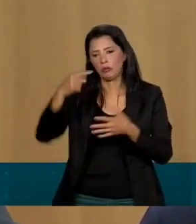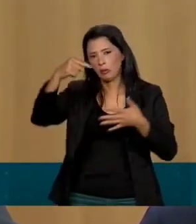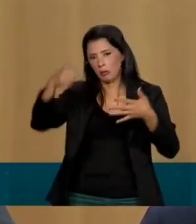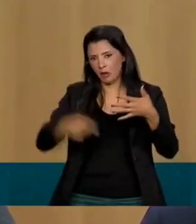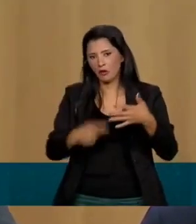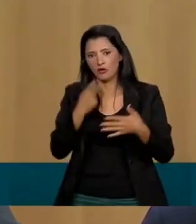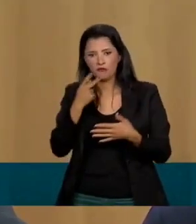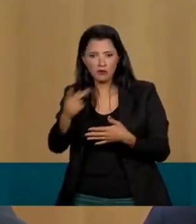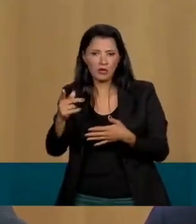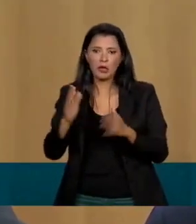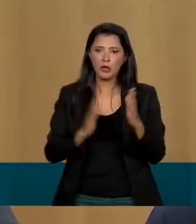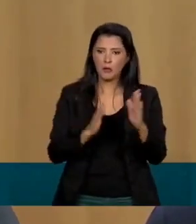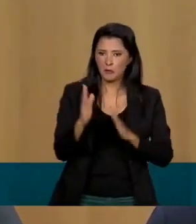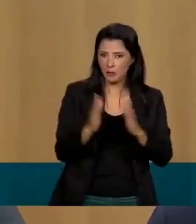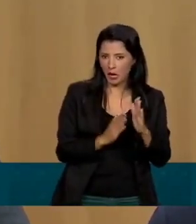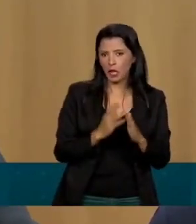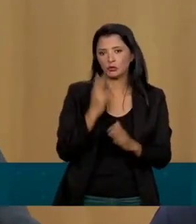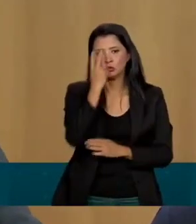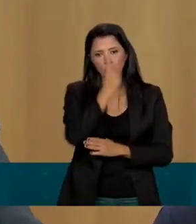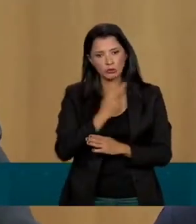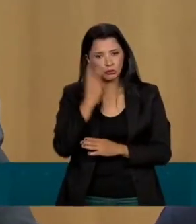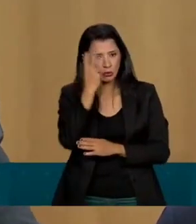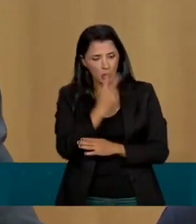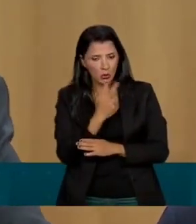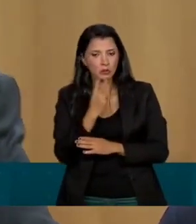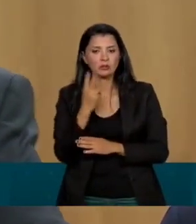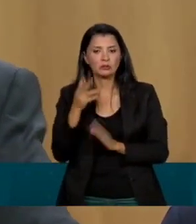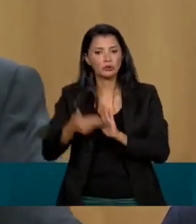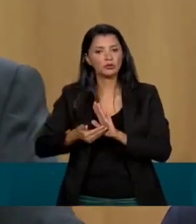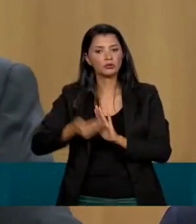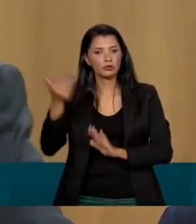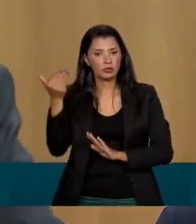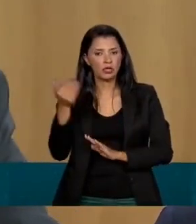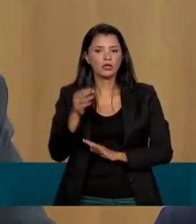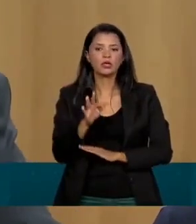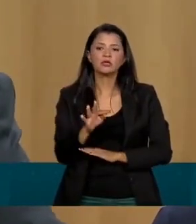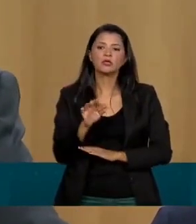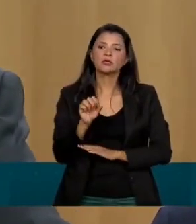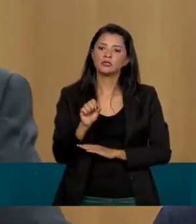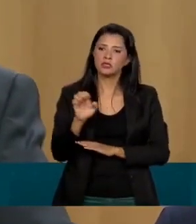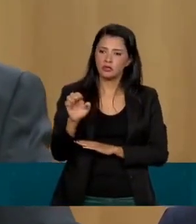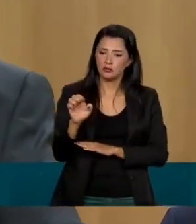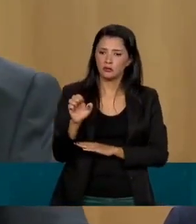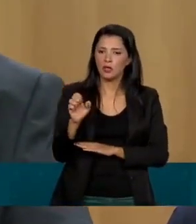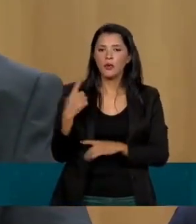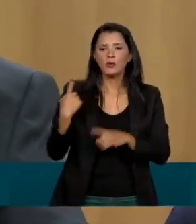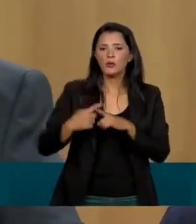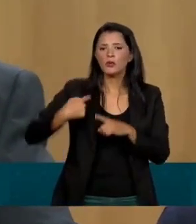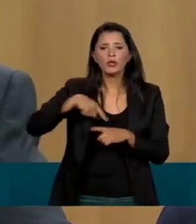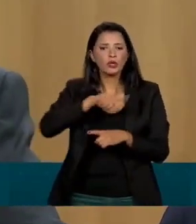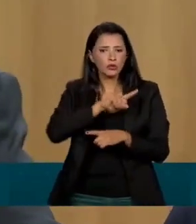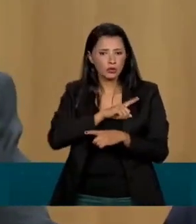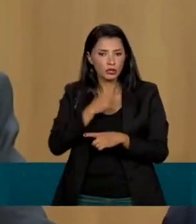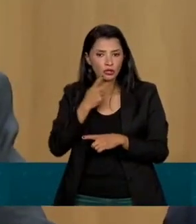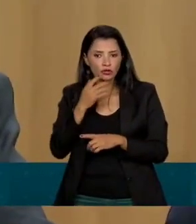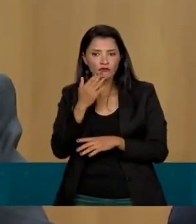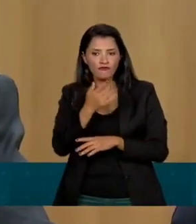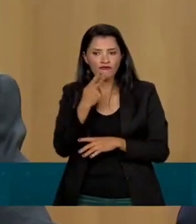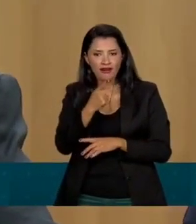mencionei, prazo provavelmente de 2 horas, que é o prazo que o TSE adotou. E por que nós nos reportamos ao